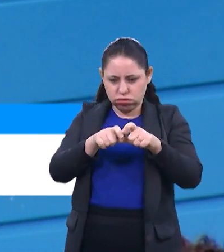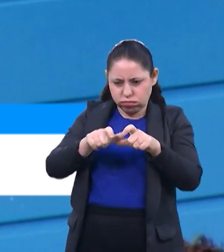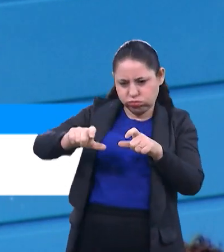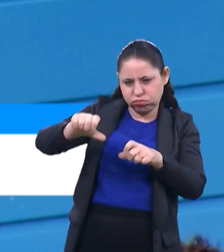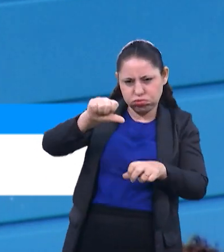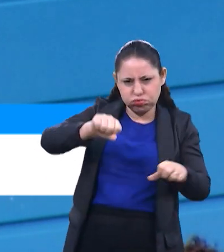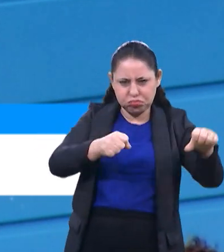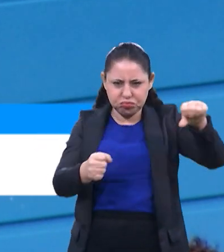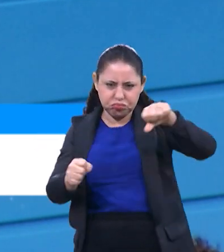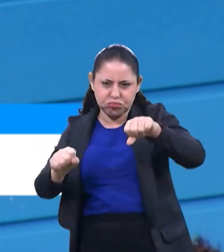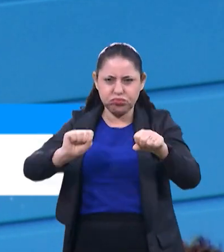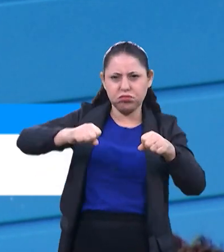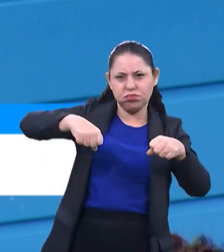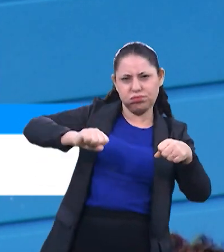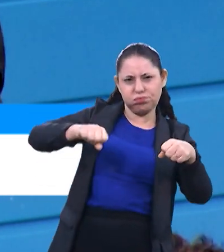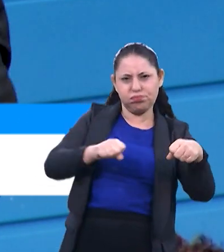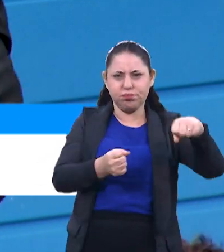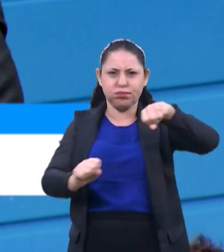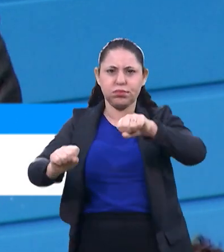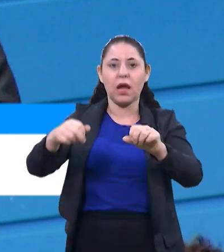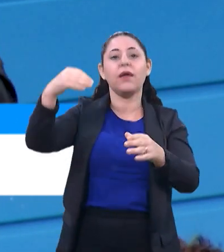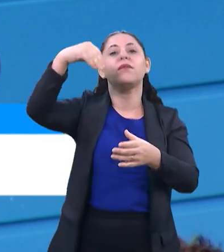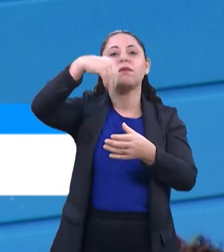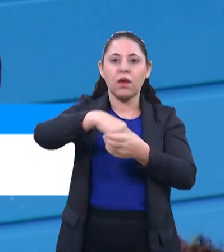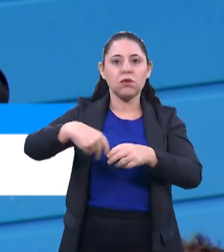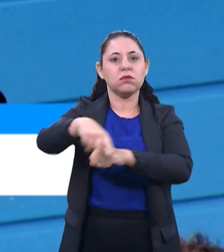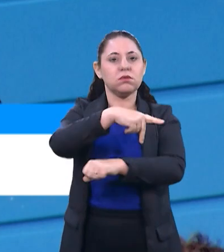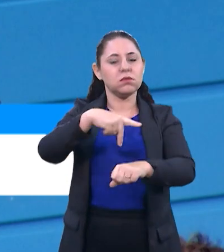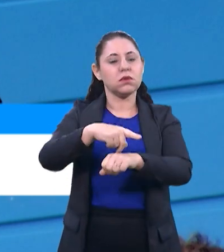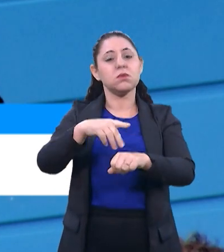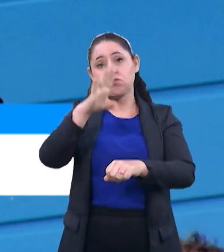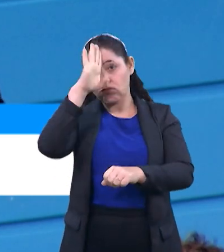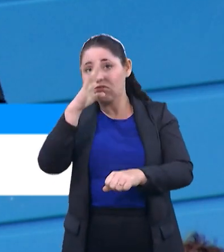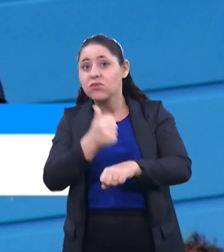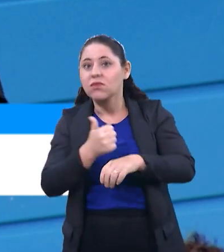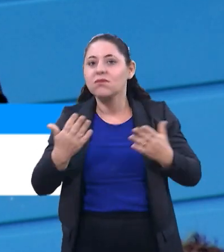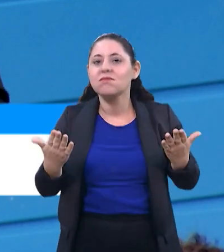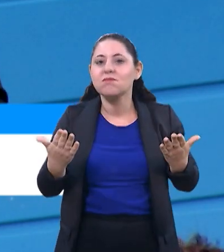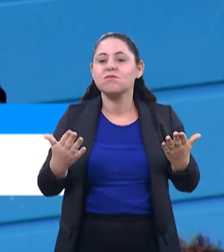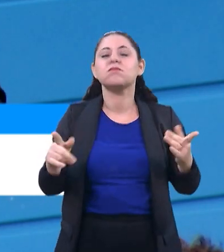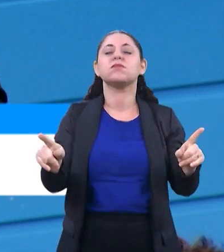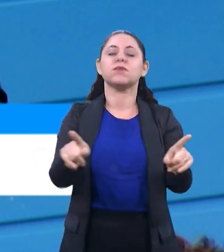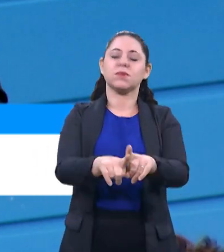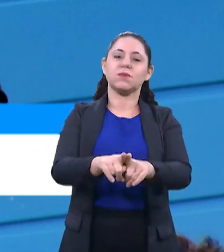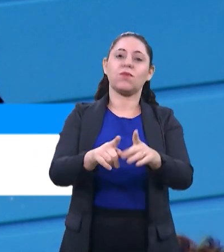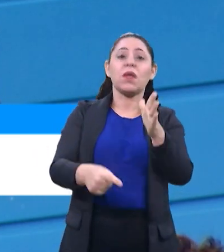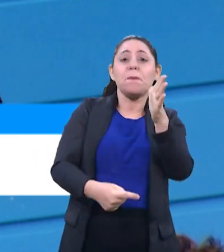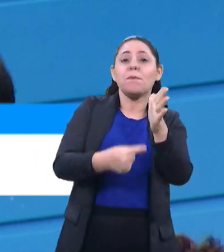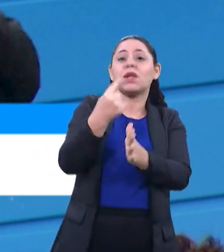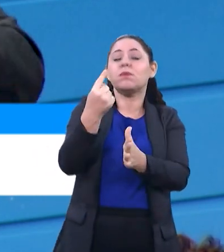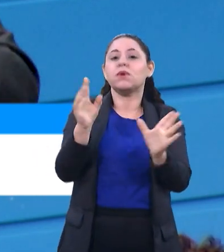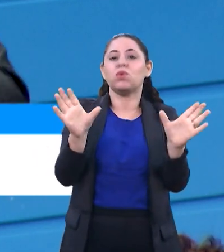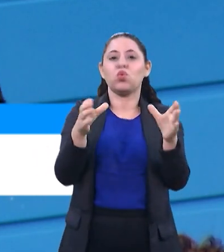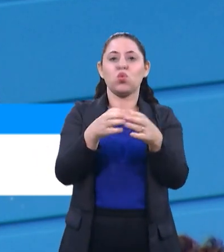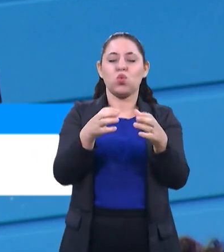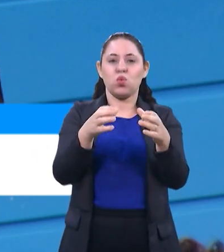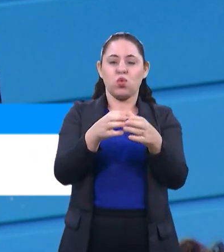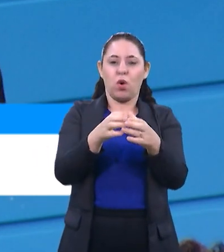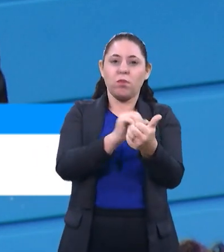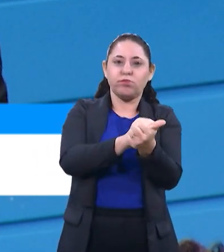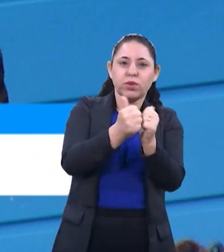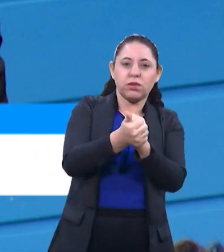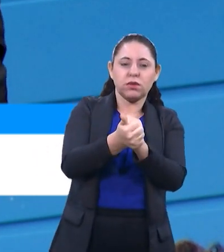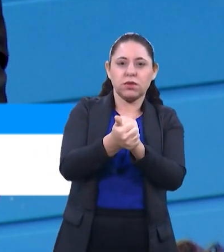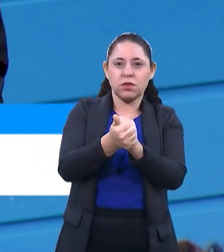pista internacional de motocross dentro do Parque Jacques da Luz, inclusive que sediará agora a